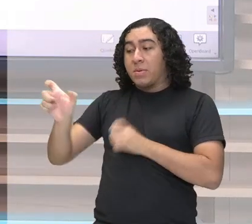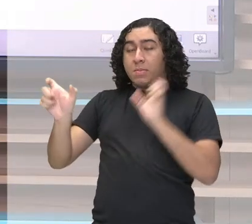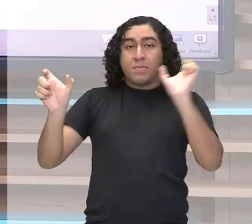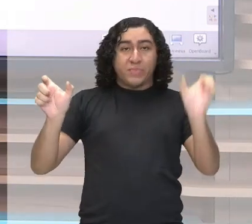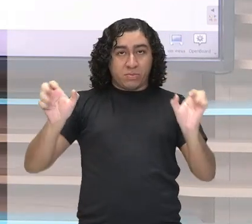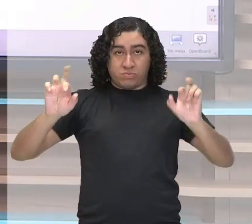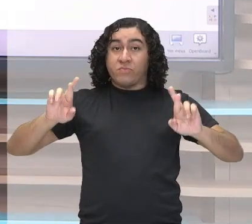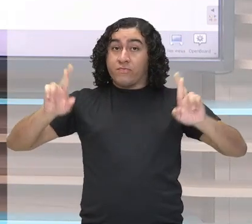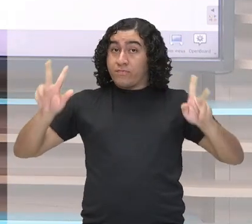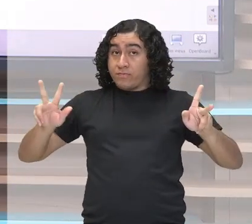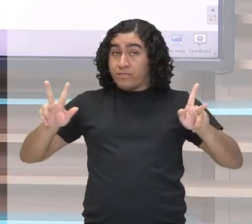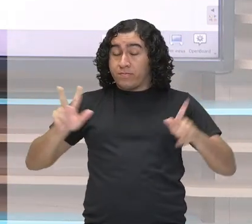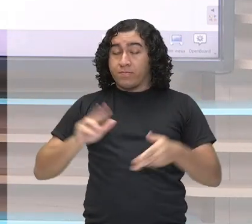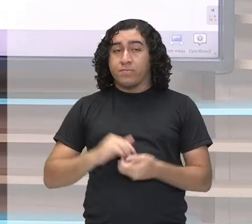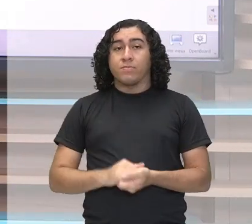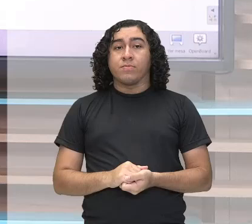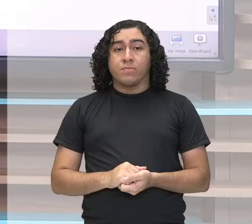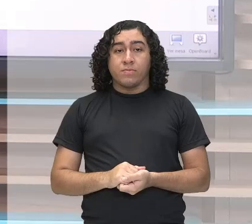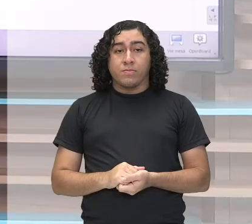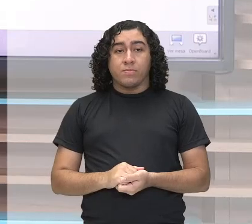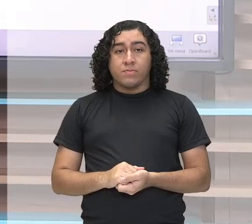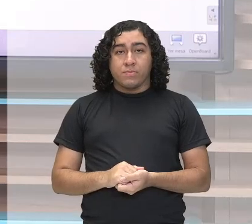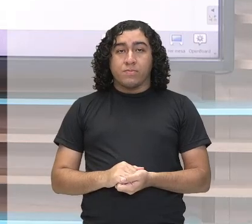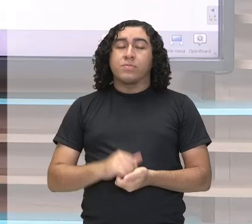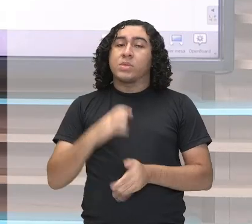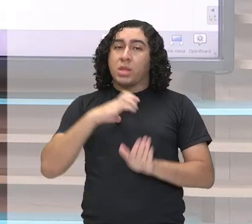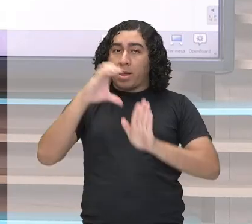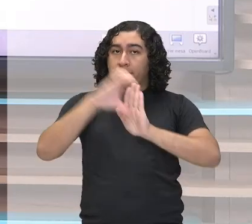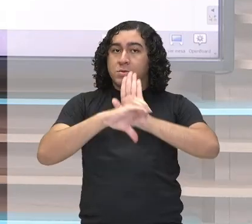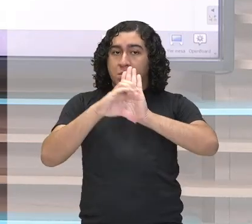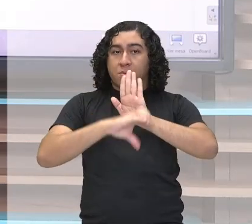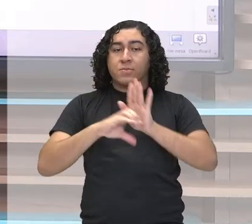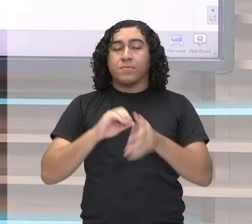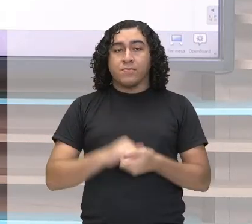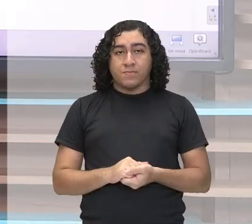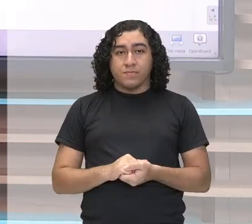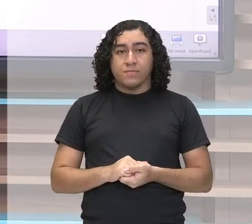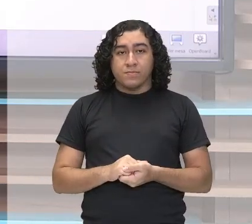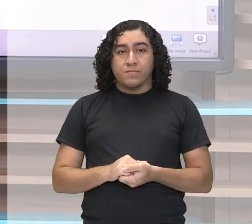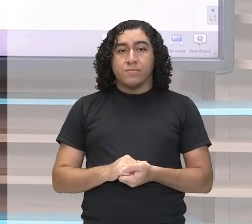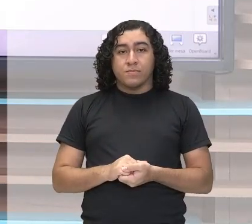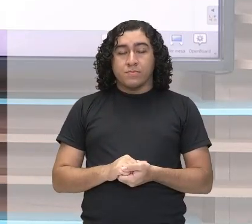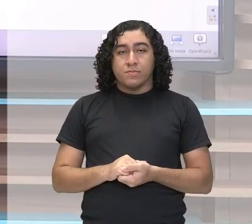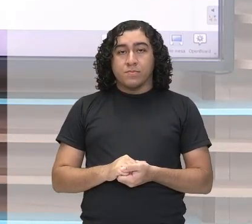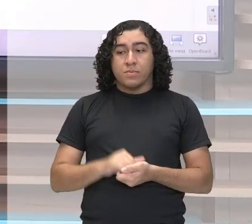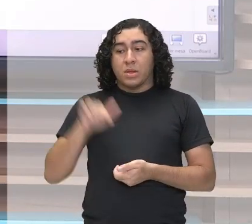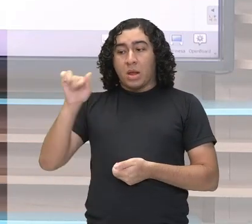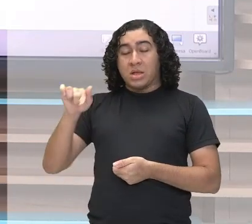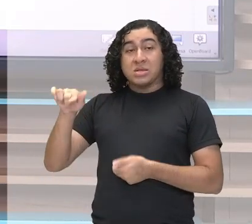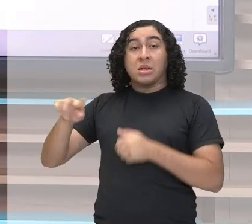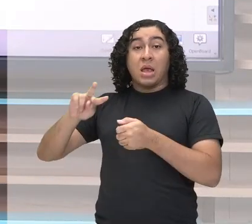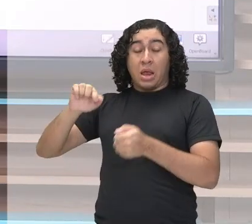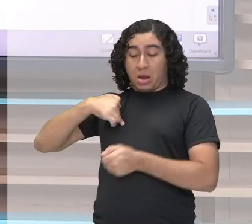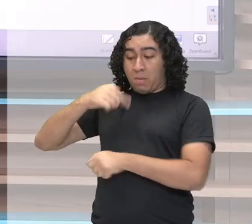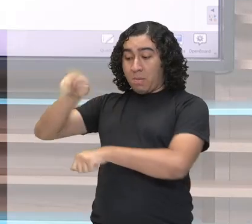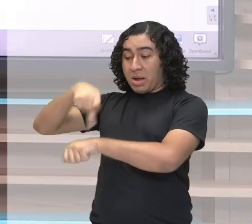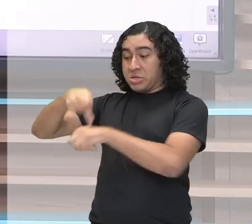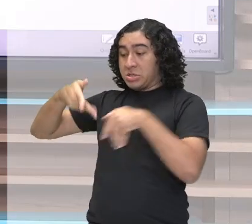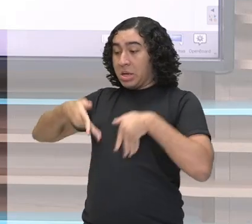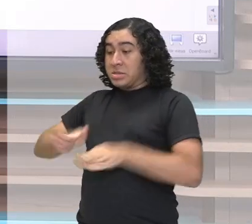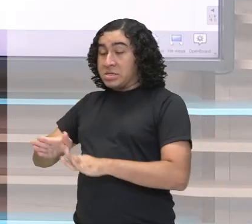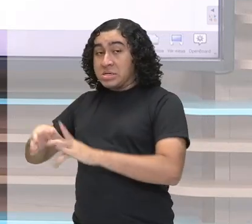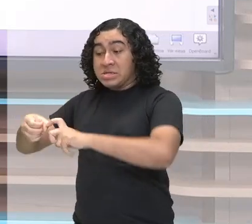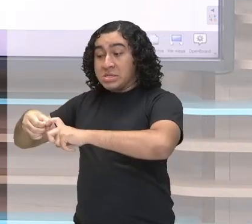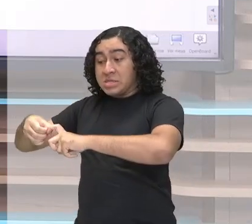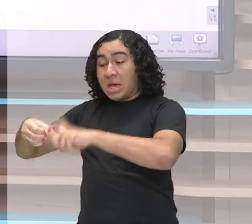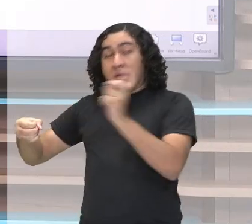e imigração. Então, a gente tem conceitos diferentes. Emigração, você está saindo do seu país. Se você sair